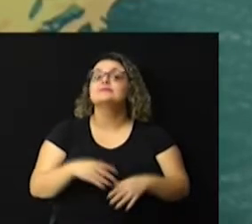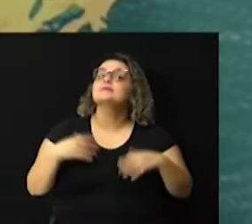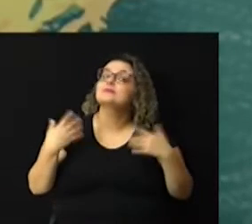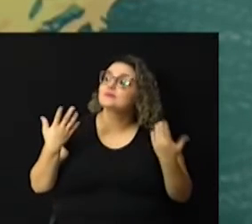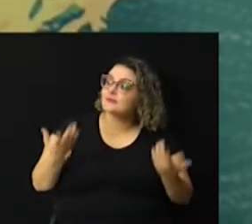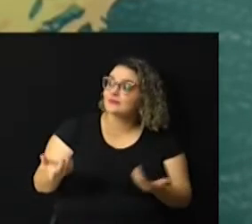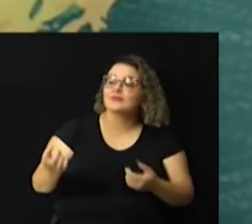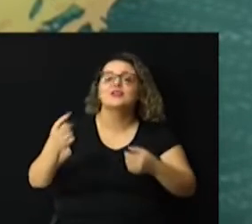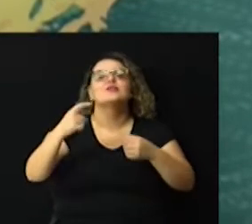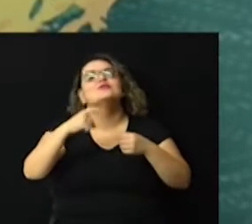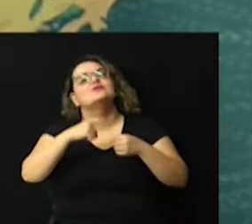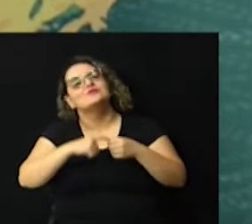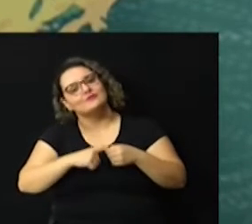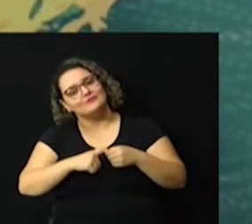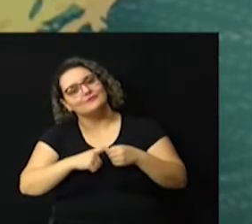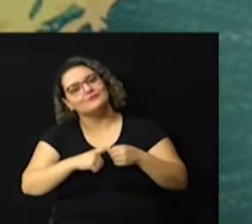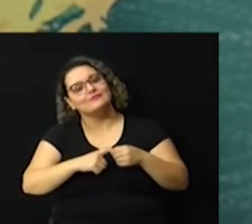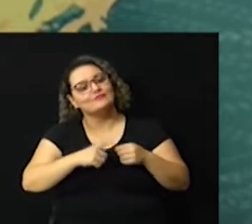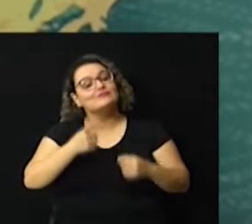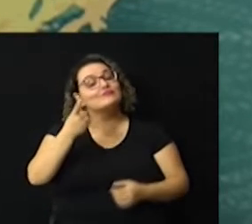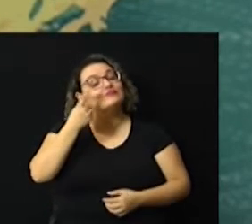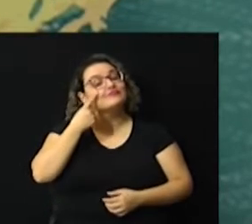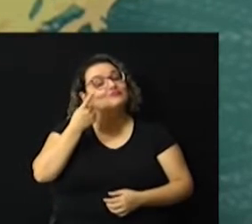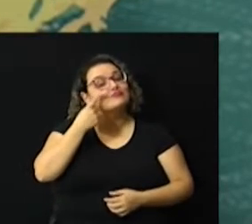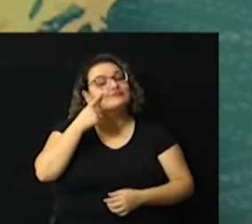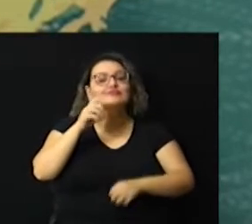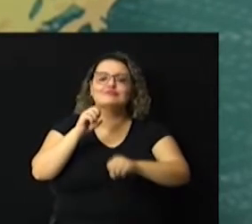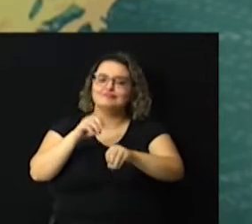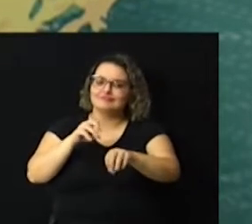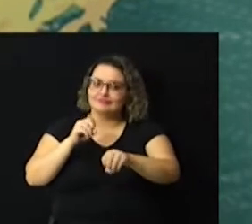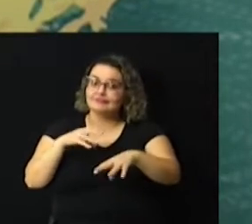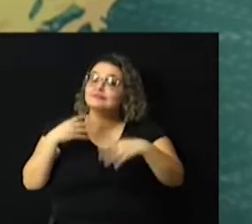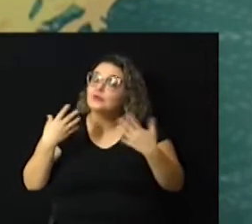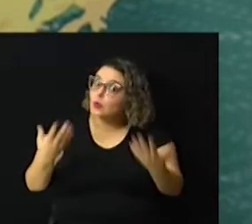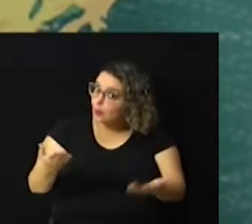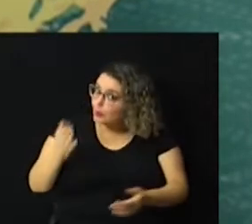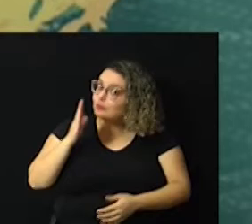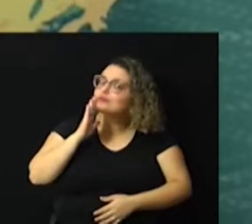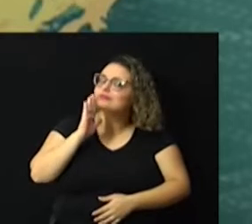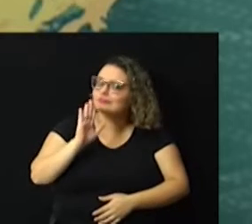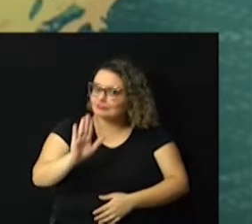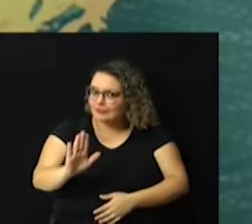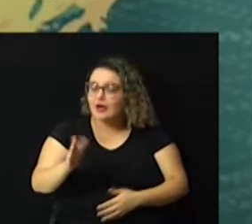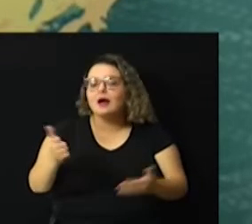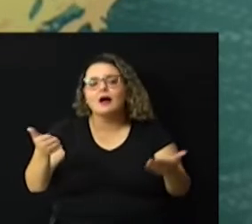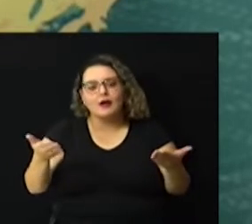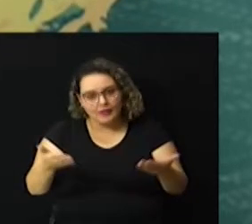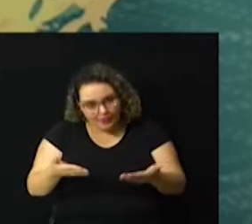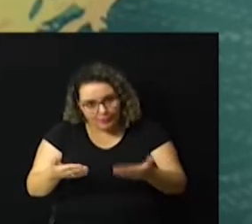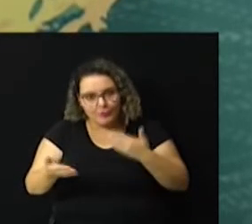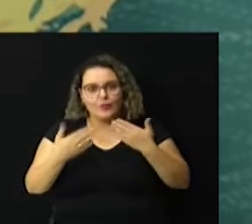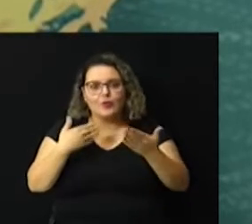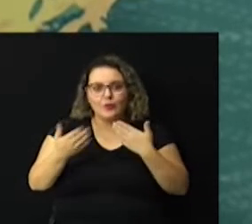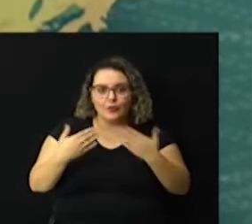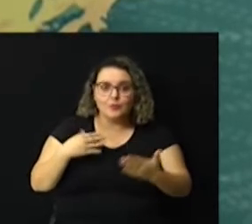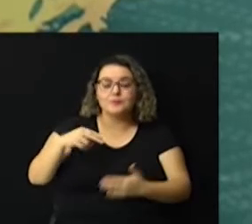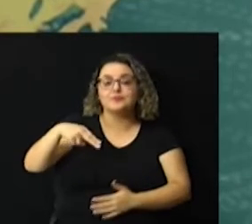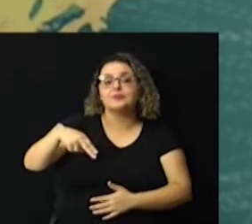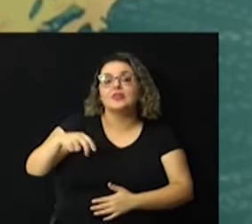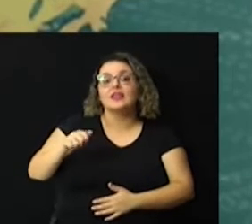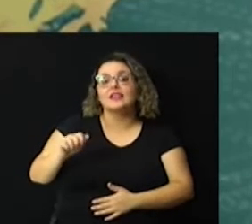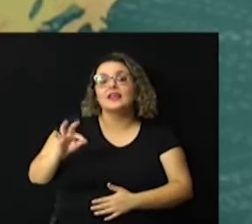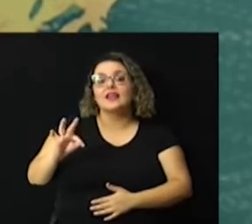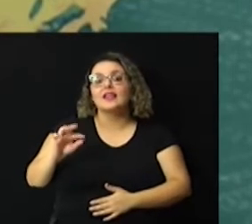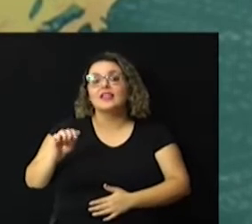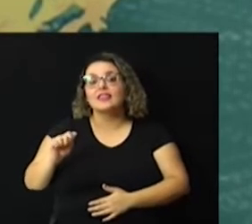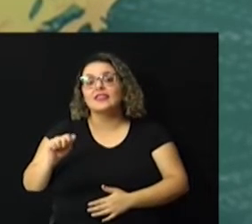Bom, eu tô de volta aqui no quadro De Olho na Educação, conforme prometido, né? Agora para a gente bater um papo com a